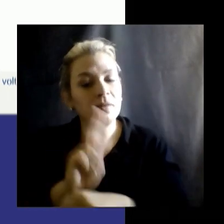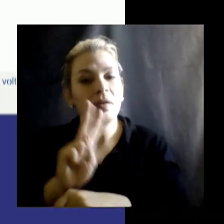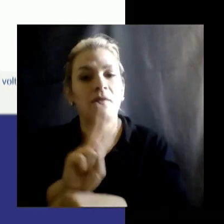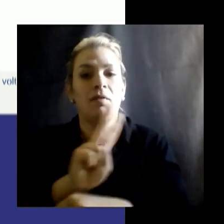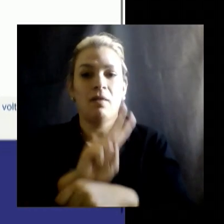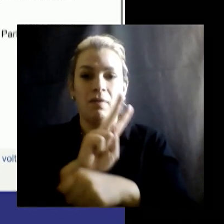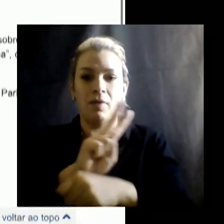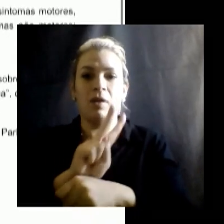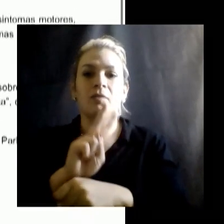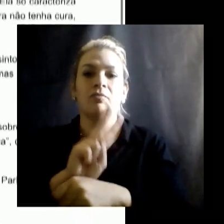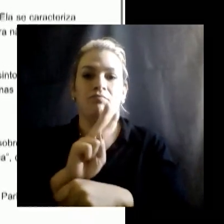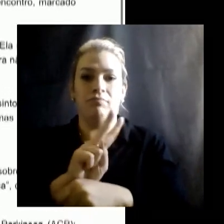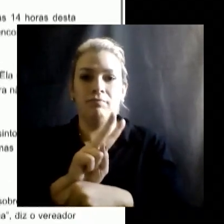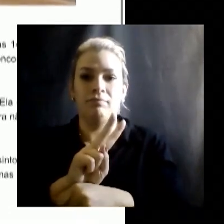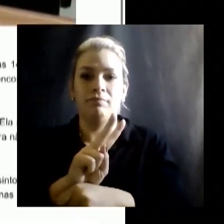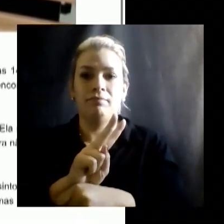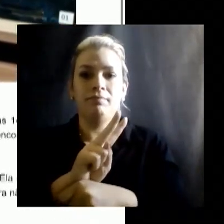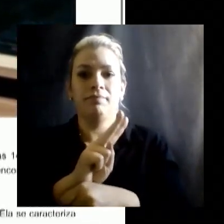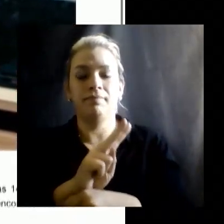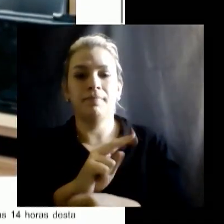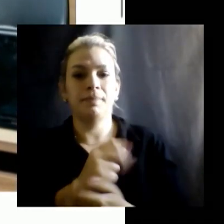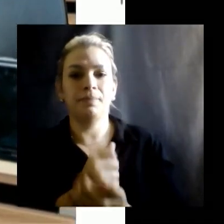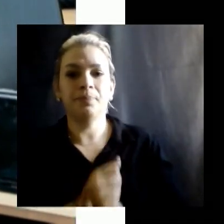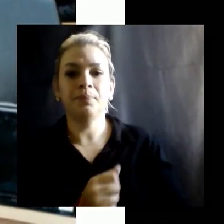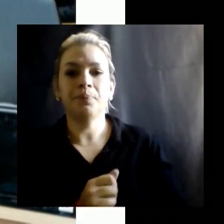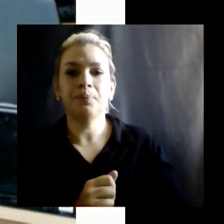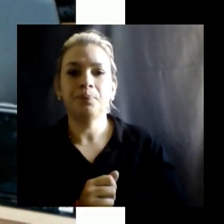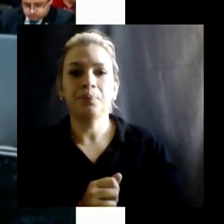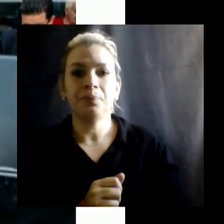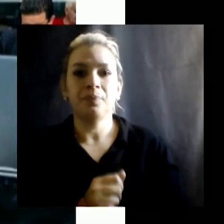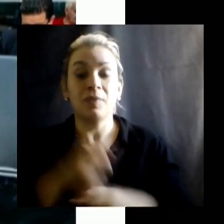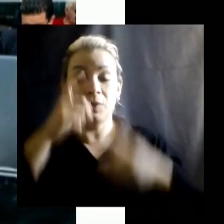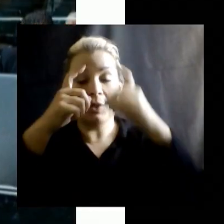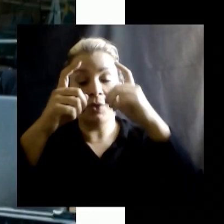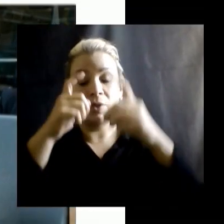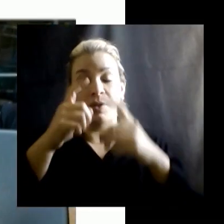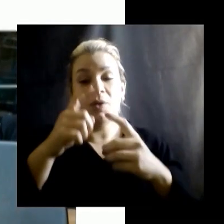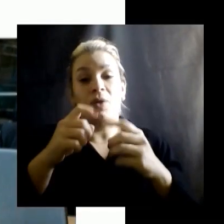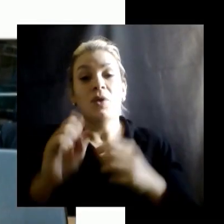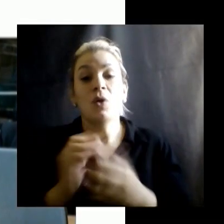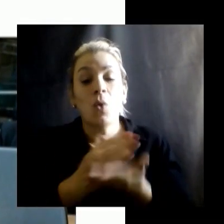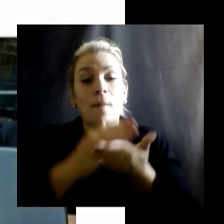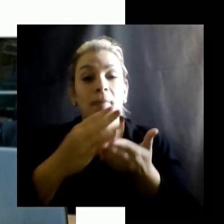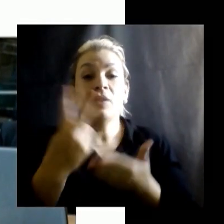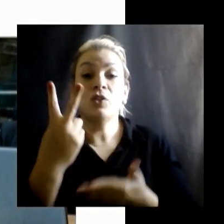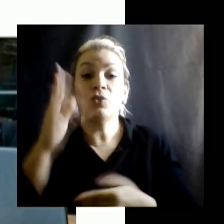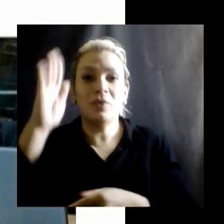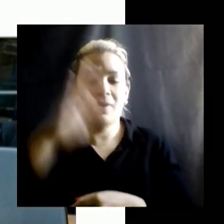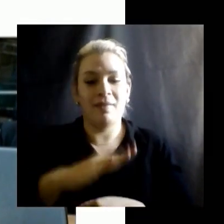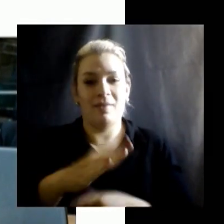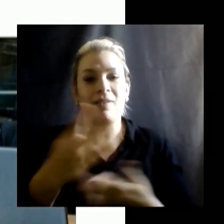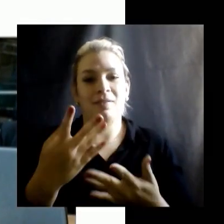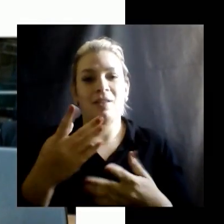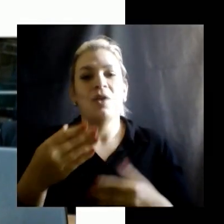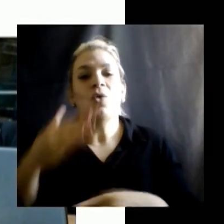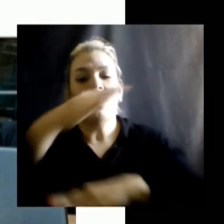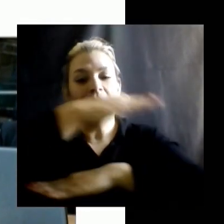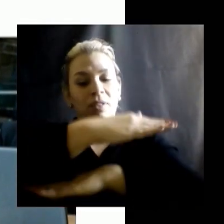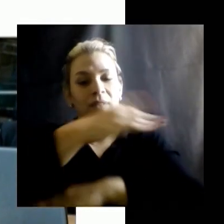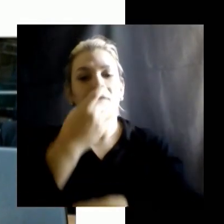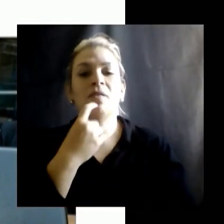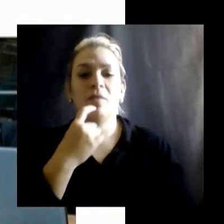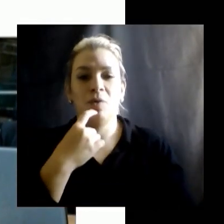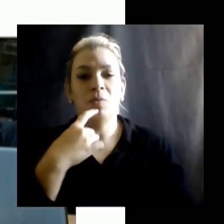às 14h e você confere tudo aqui na TV Câmara Campinas. E para você ficar muito bem informado, todas